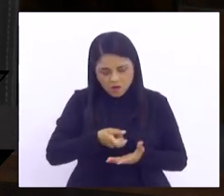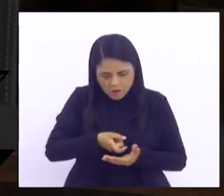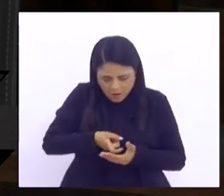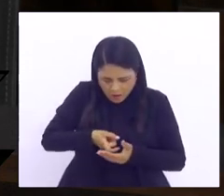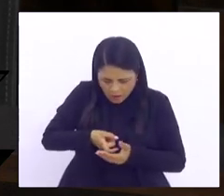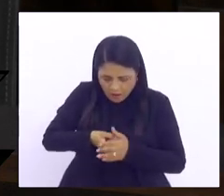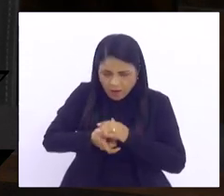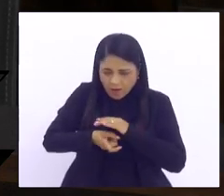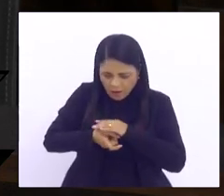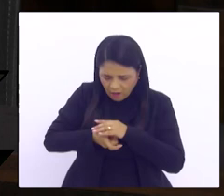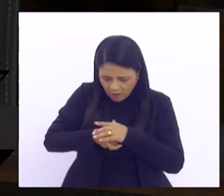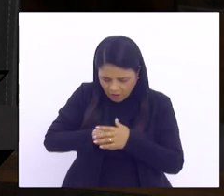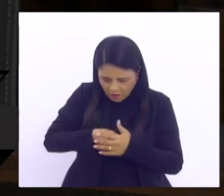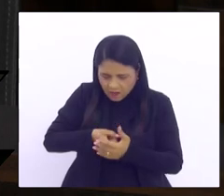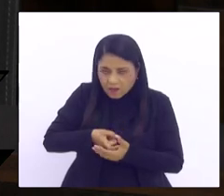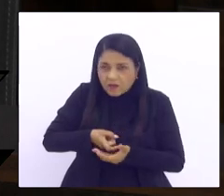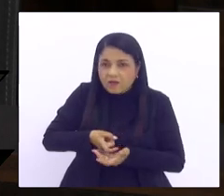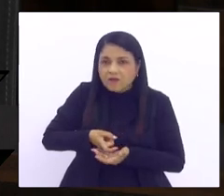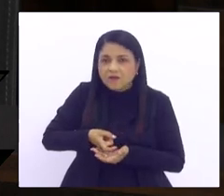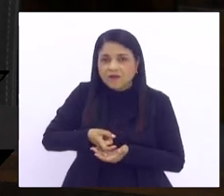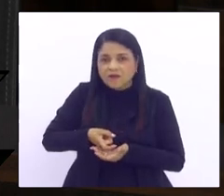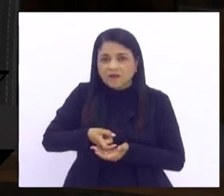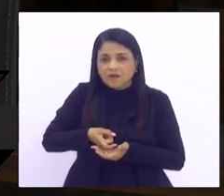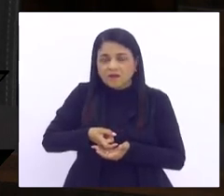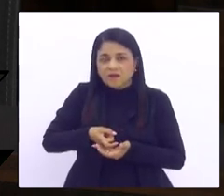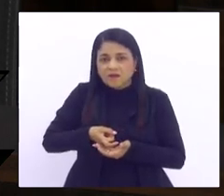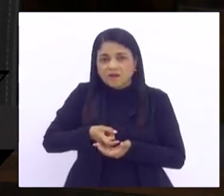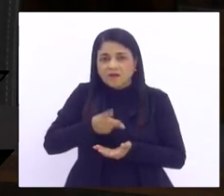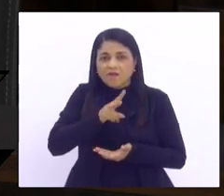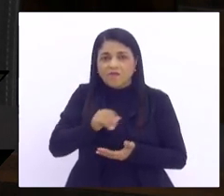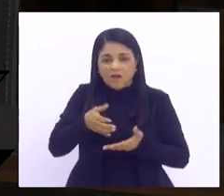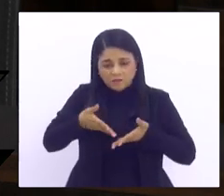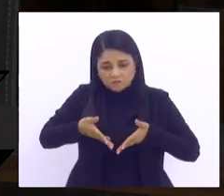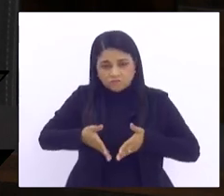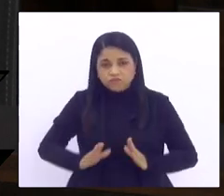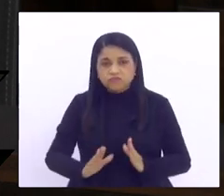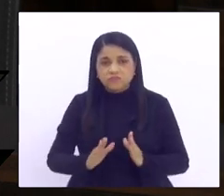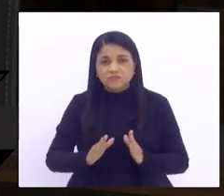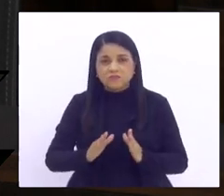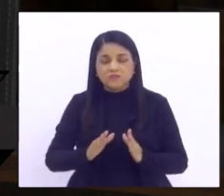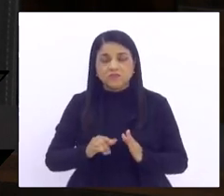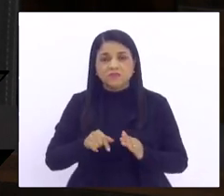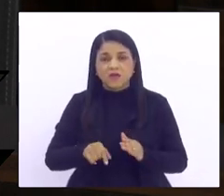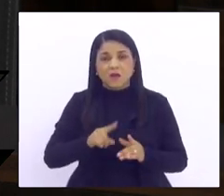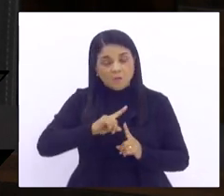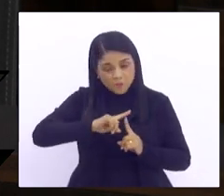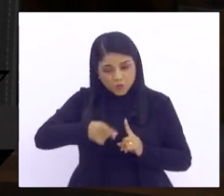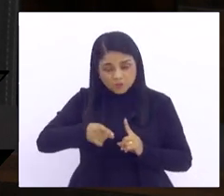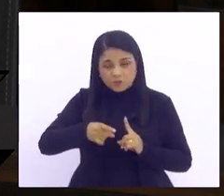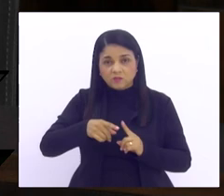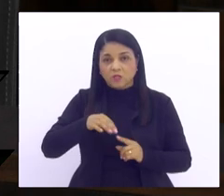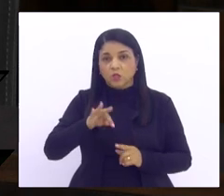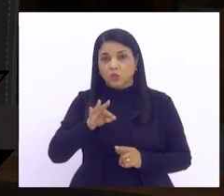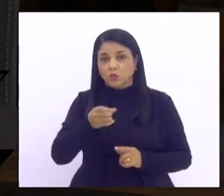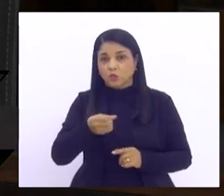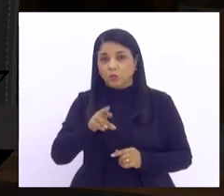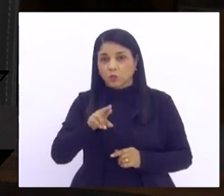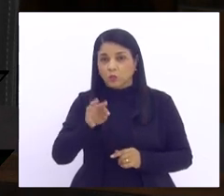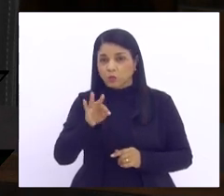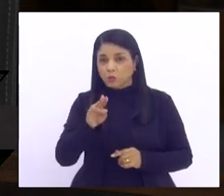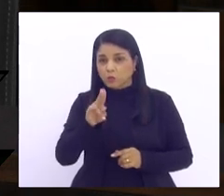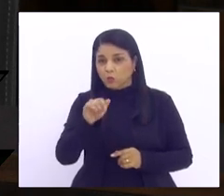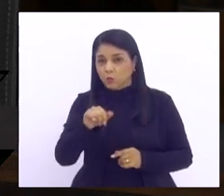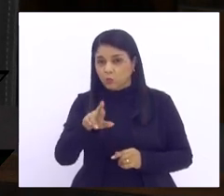que vai nascer, ou que a proibição da tortura seja invocada exatamente